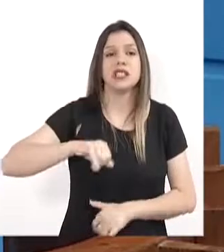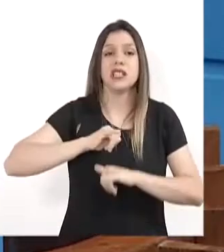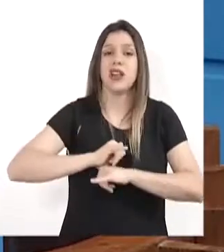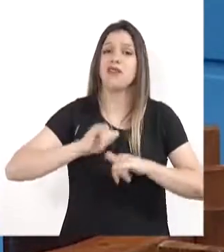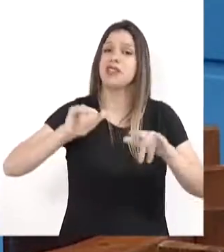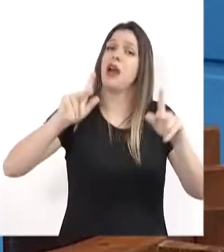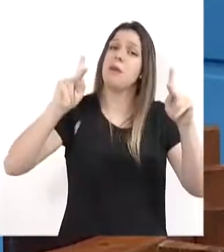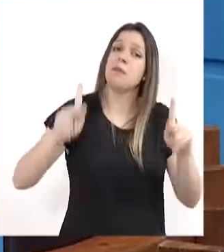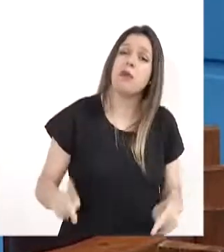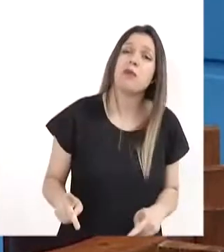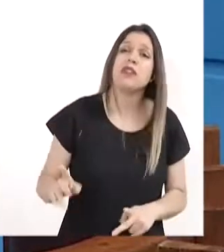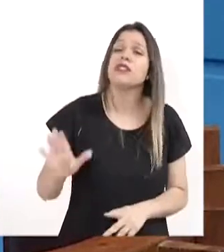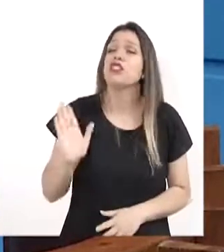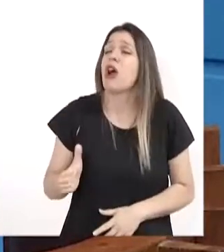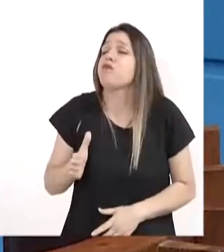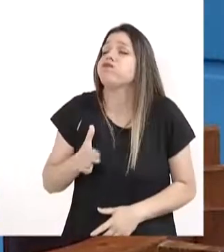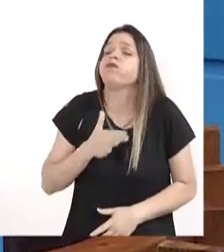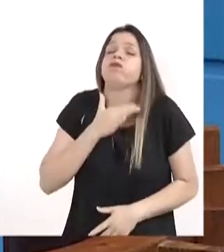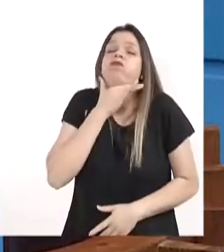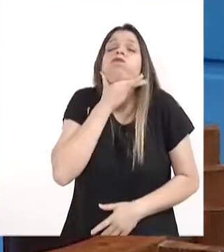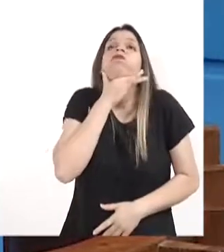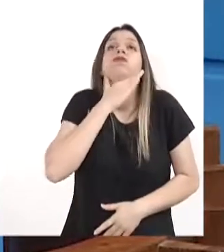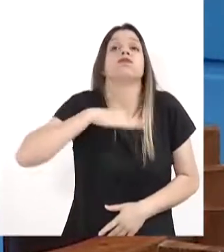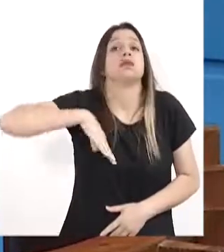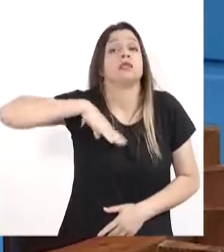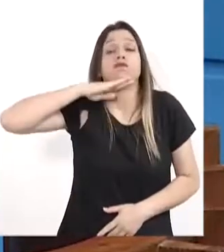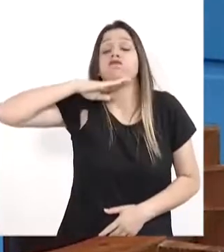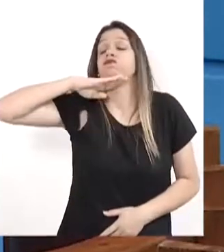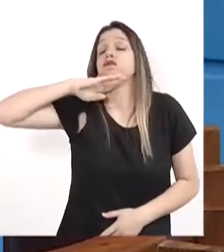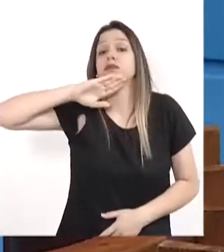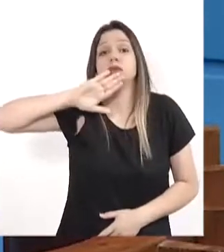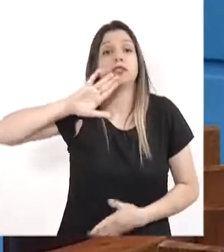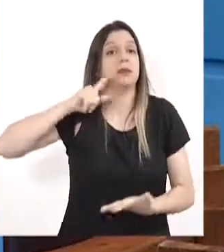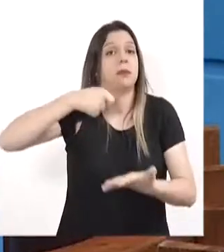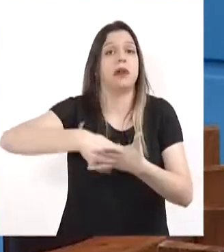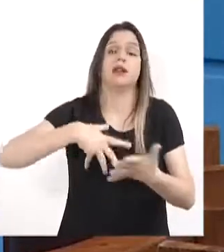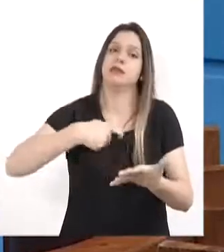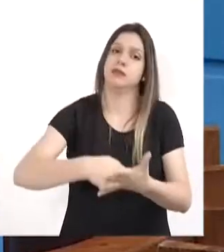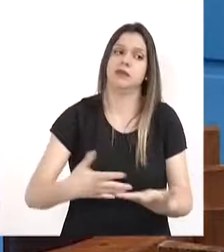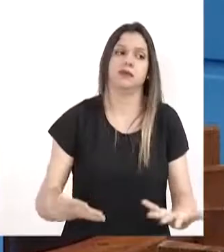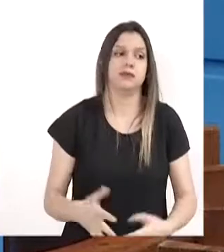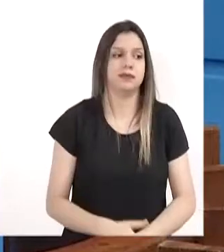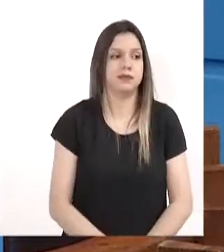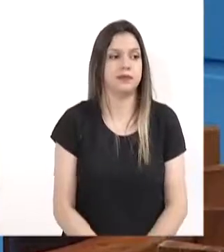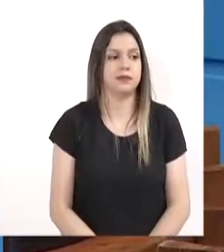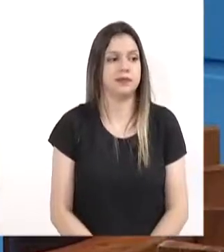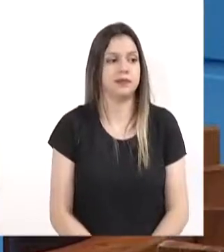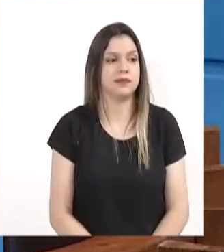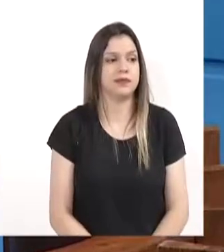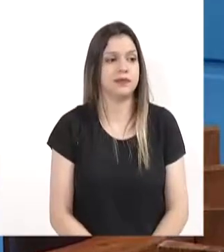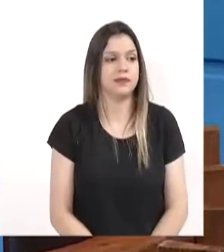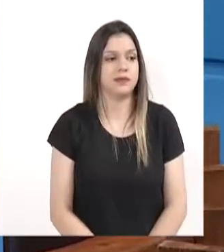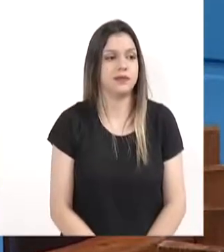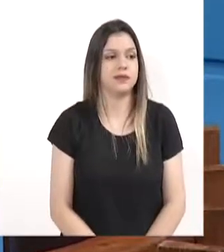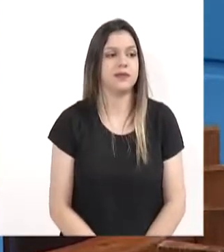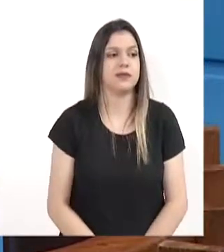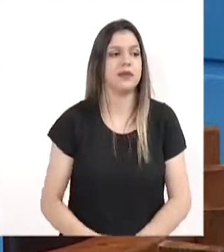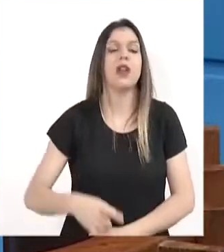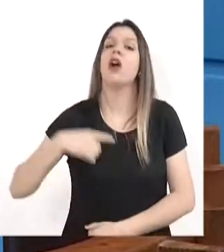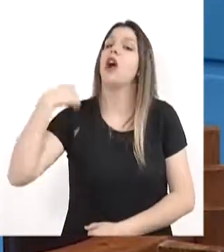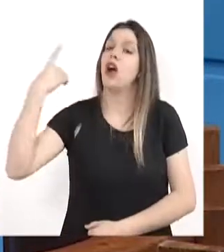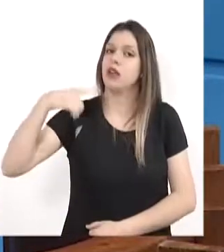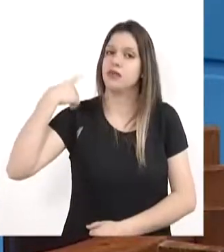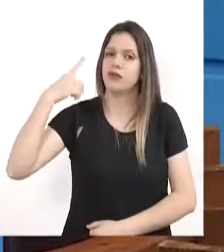aguenta mais. A população que há pouco tempo atrás, eu confesso, sou advogado, sou